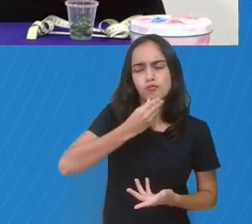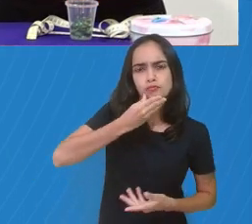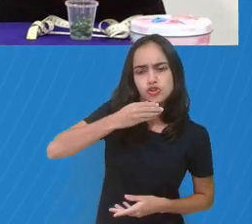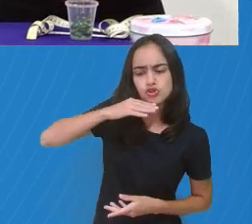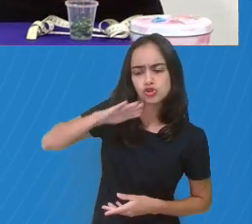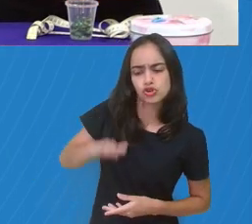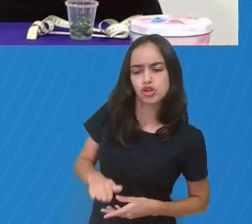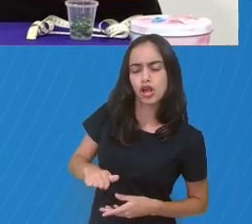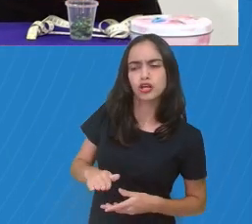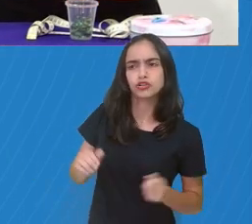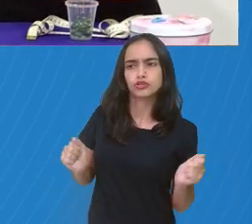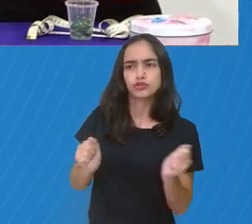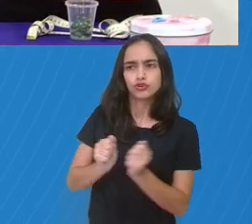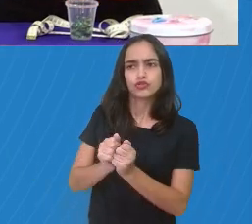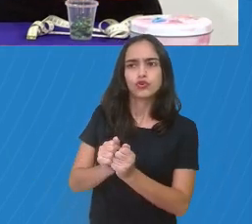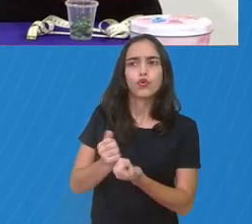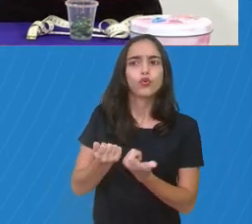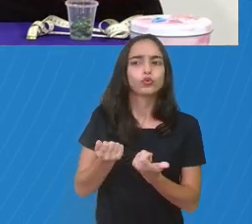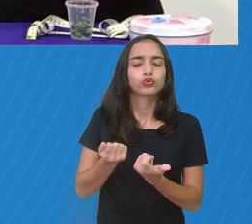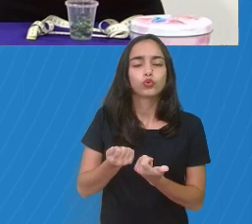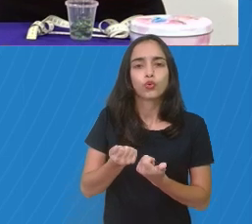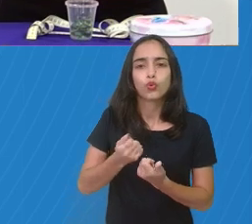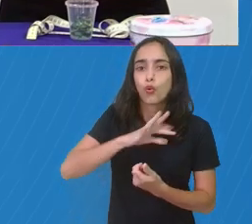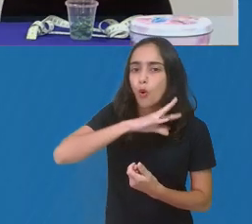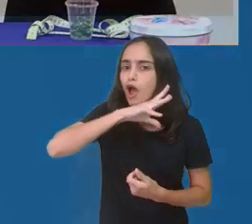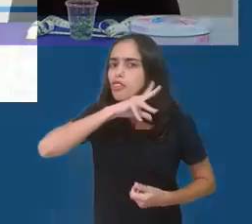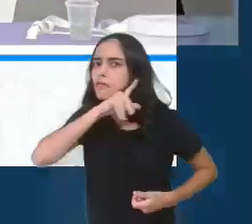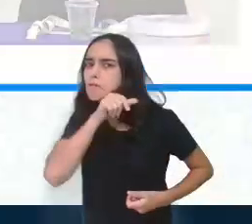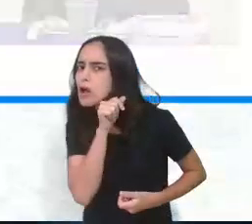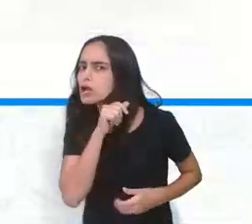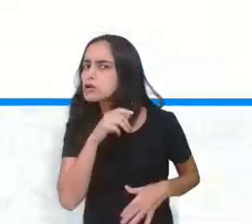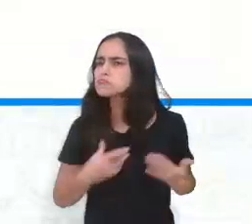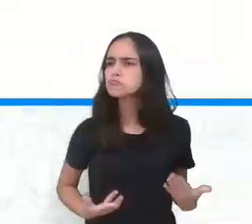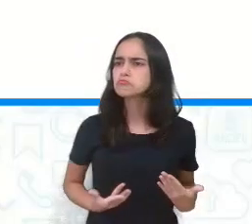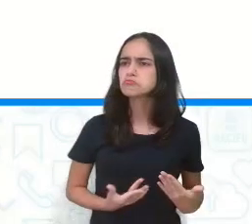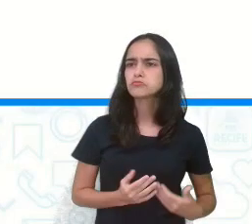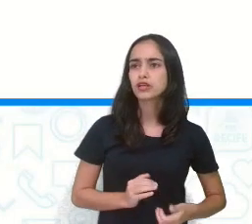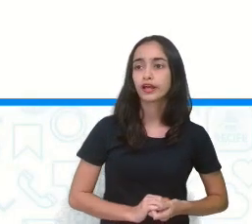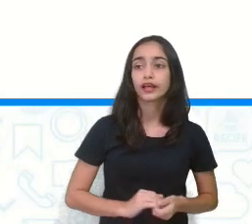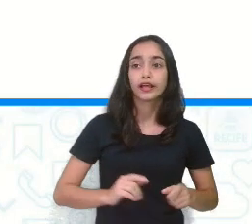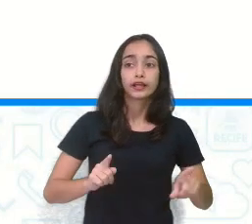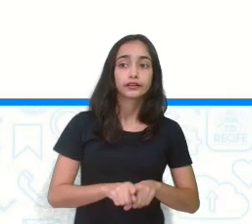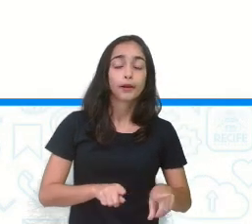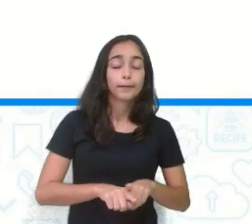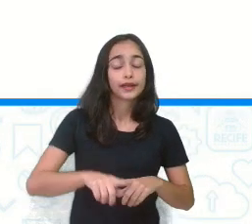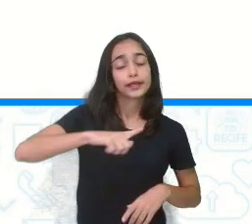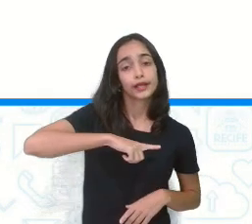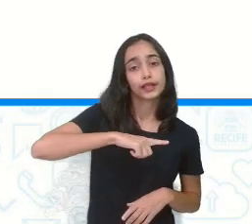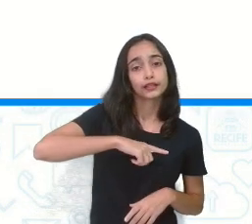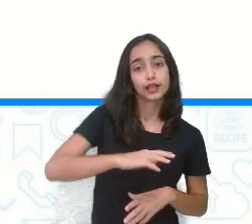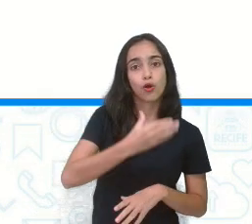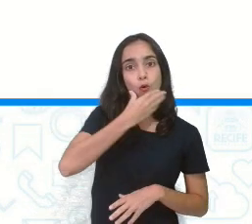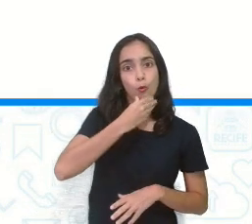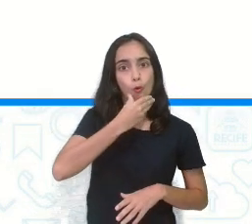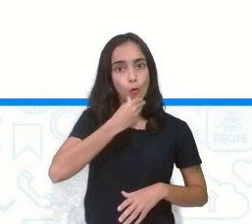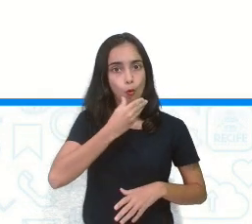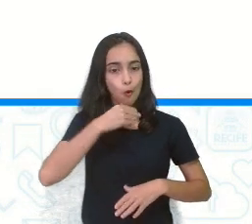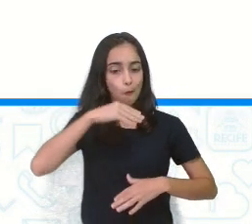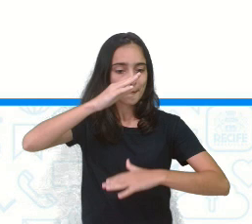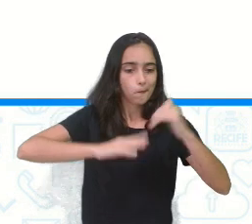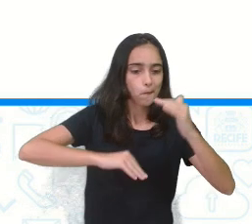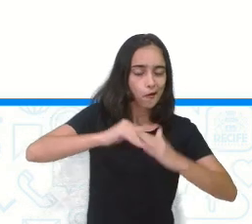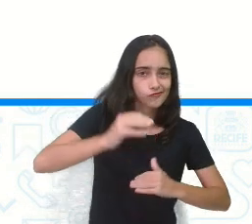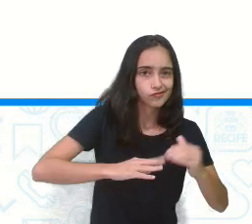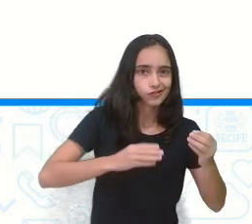fazendo com aqueles bichinhos? Vocês estão conseguindo identificar? E tem ali um carteiro entregando